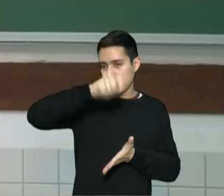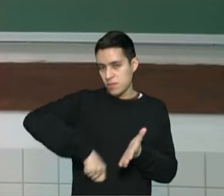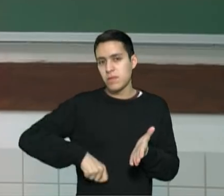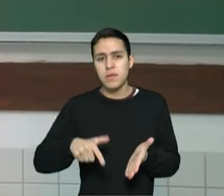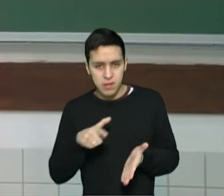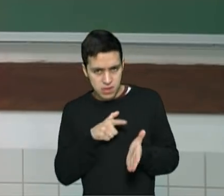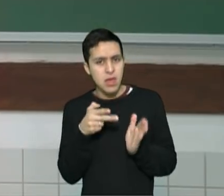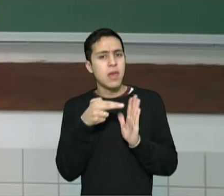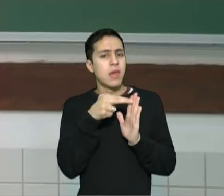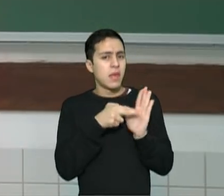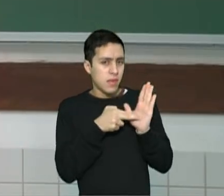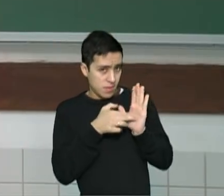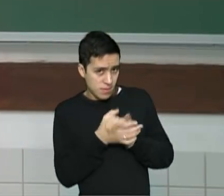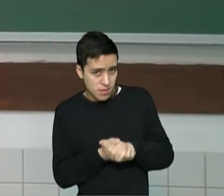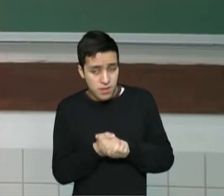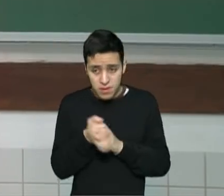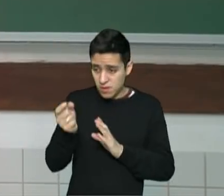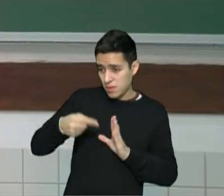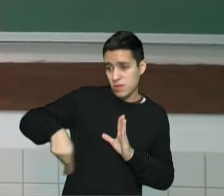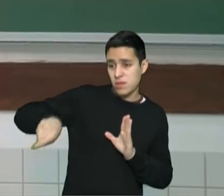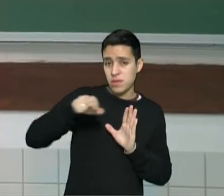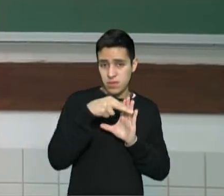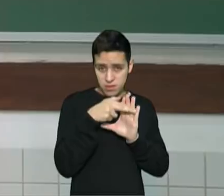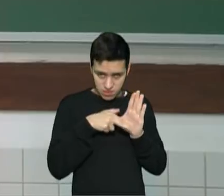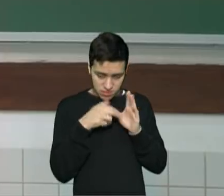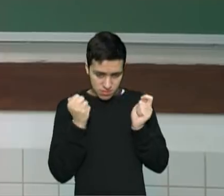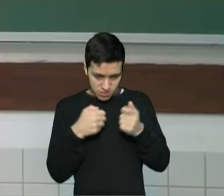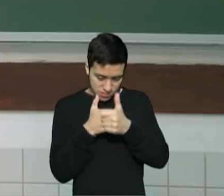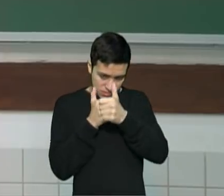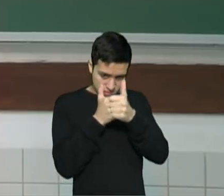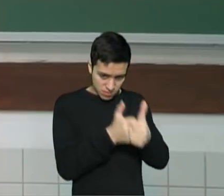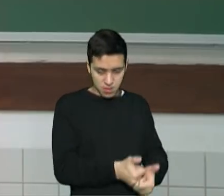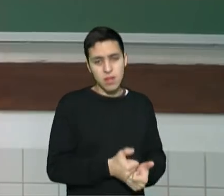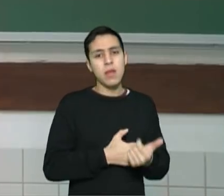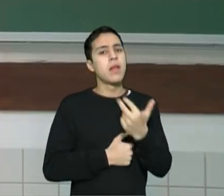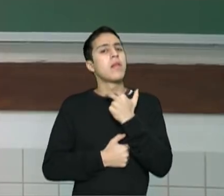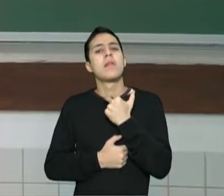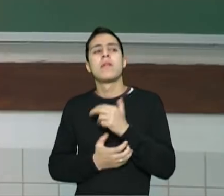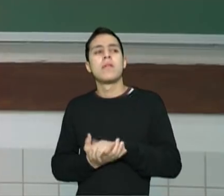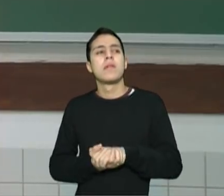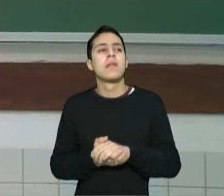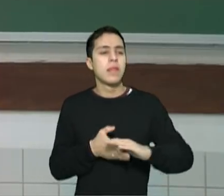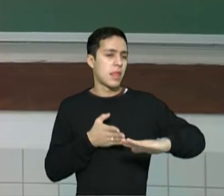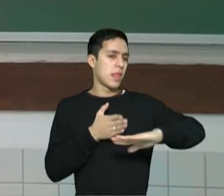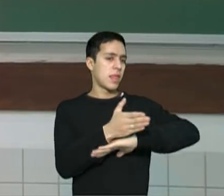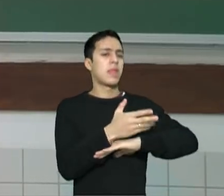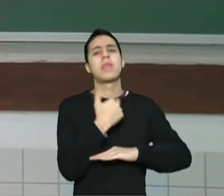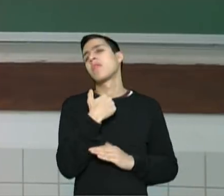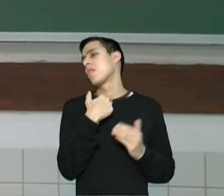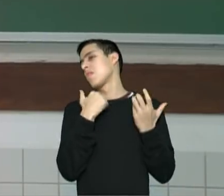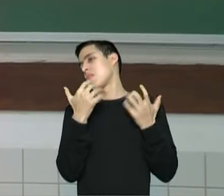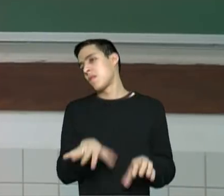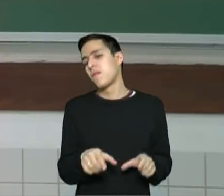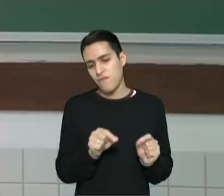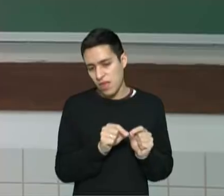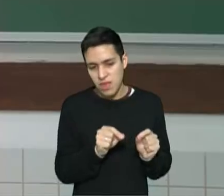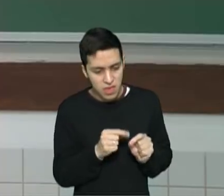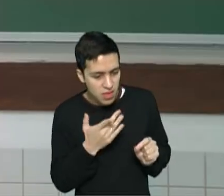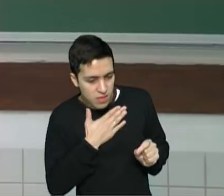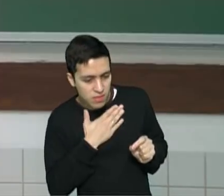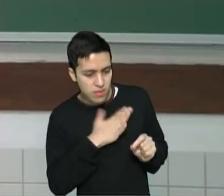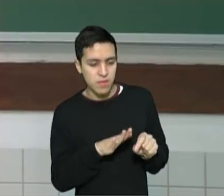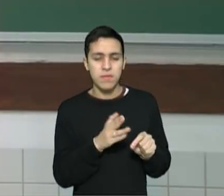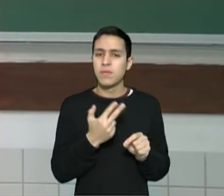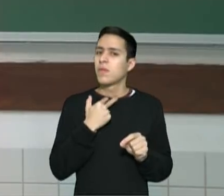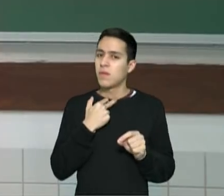tem regrinhas, essas regrinhas devem ser seguidas, não dá para, entrei aqui, não vou fazer isso porque não gosto.